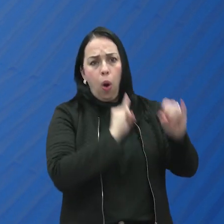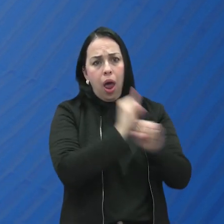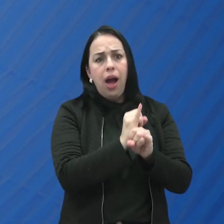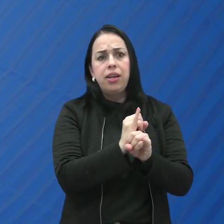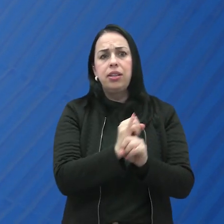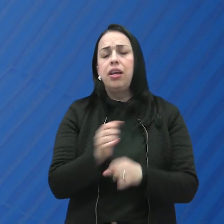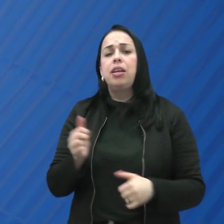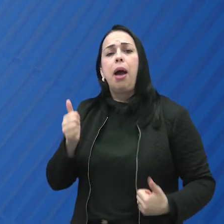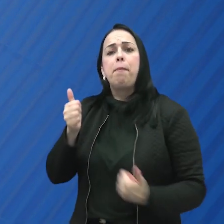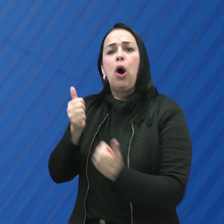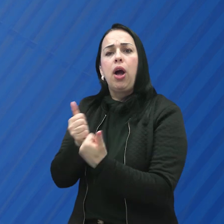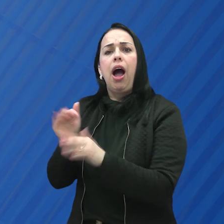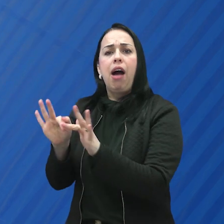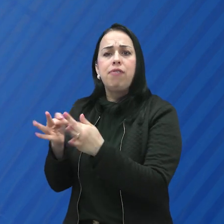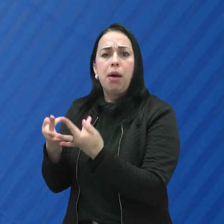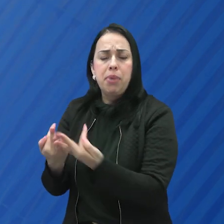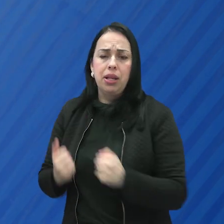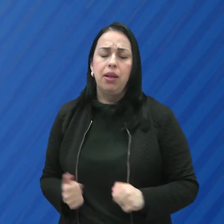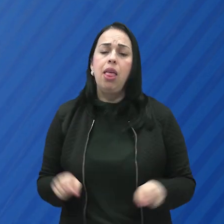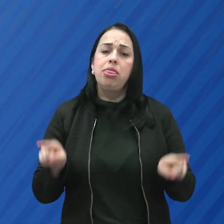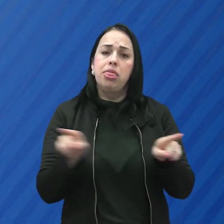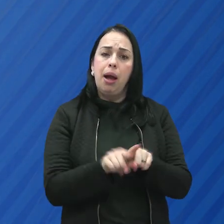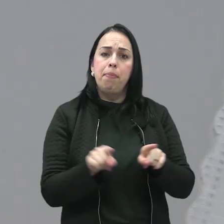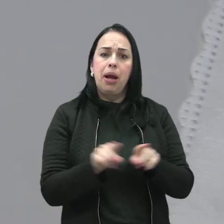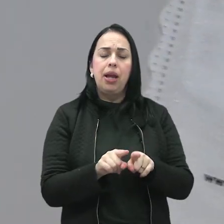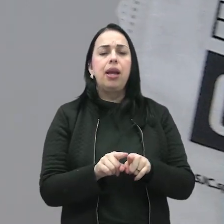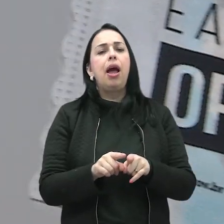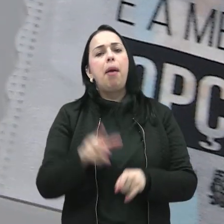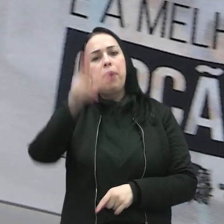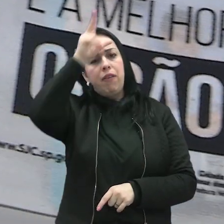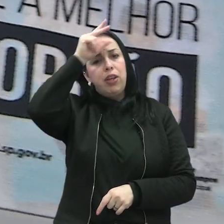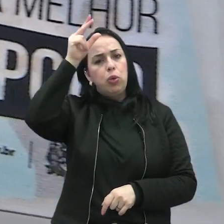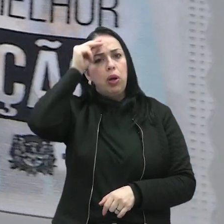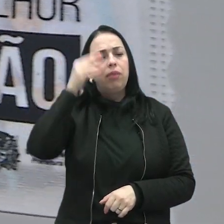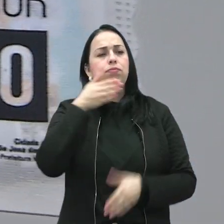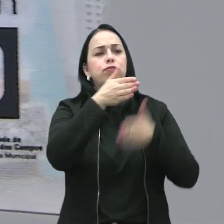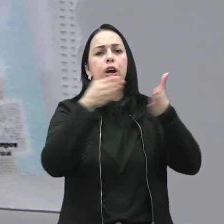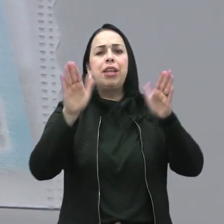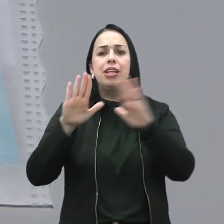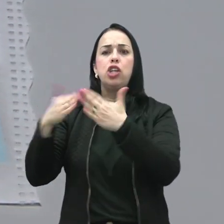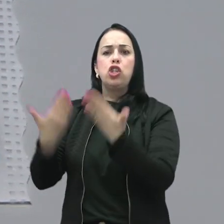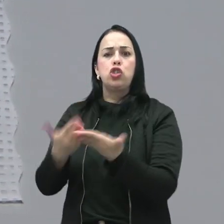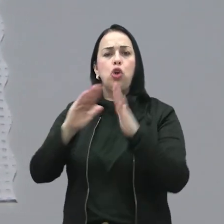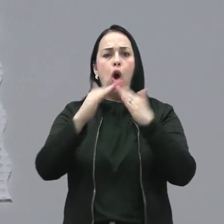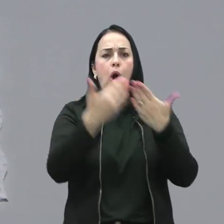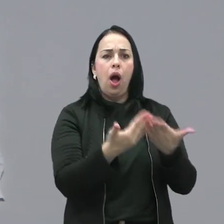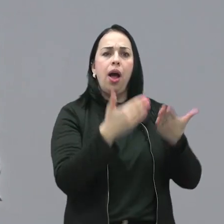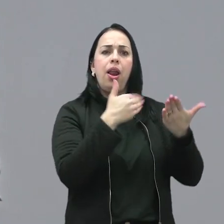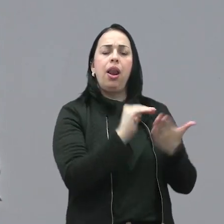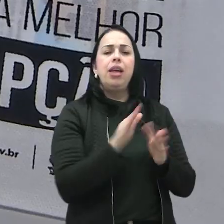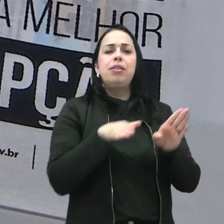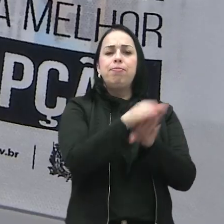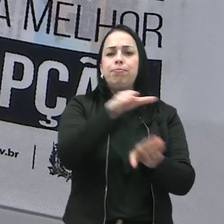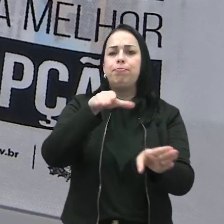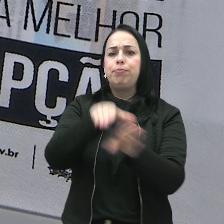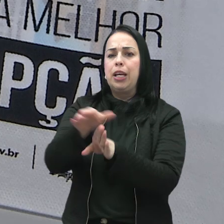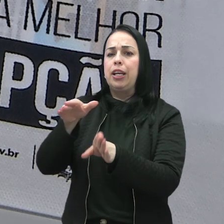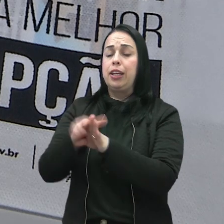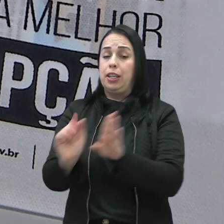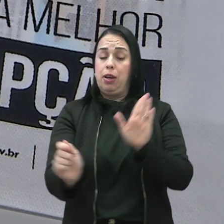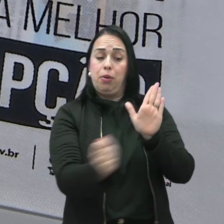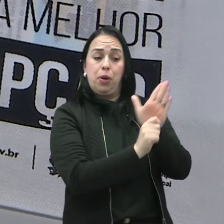dando suporte aos familiares de dependentes químicos. A Prefeitura também realizou campanha nas escolas sobre